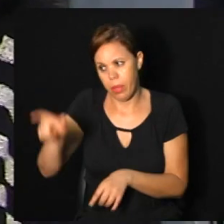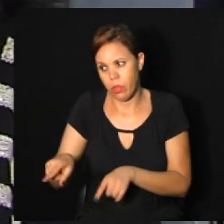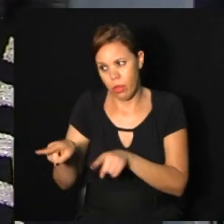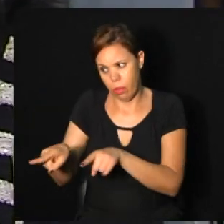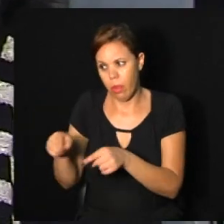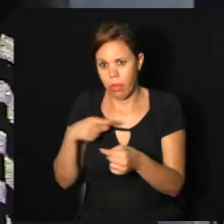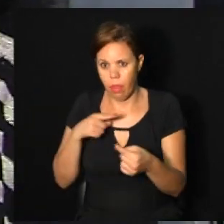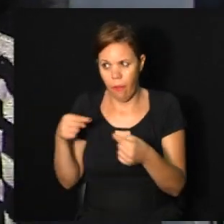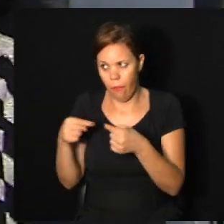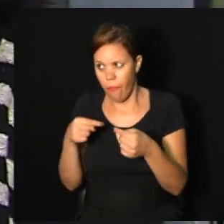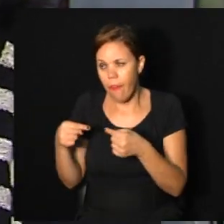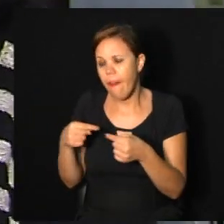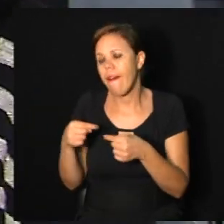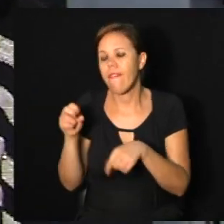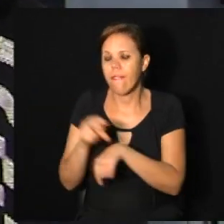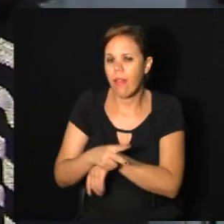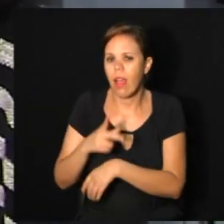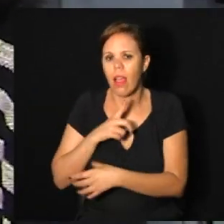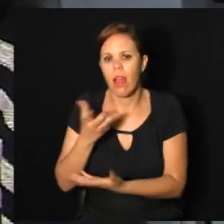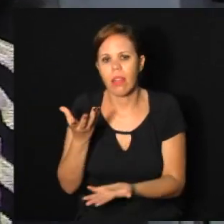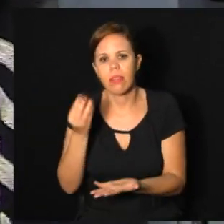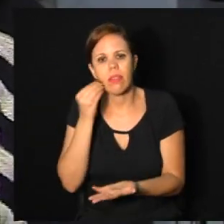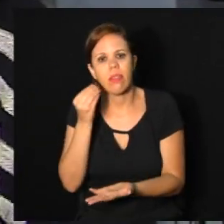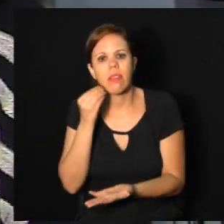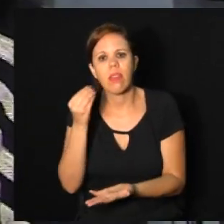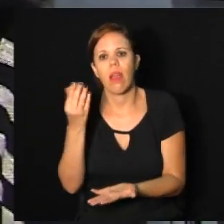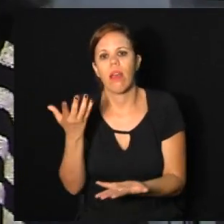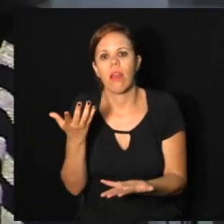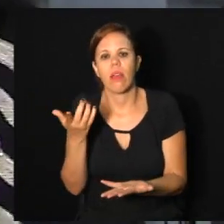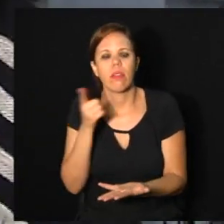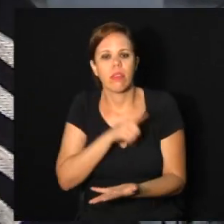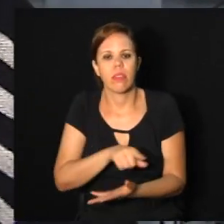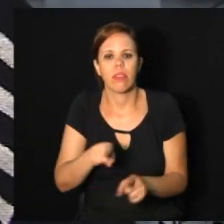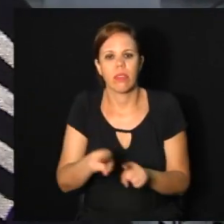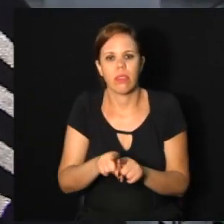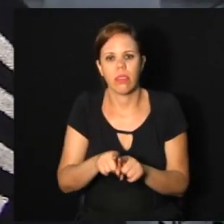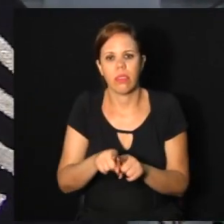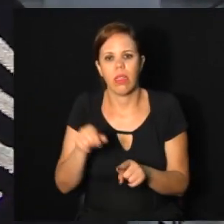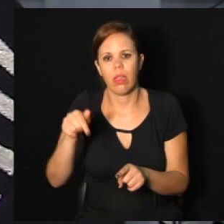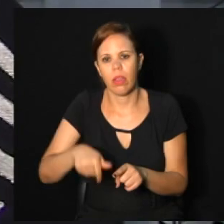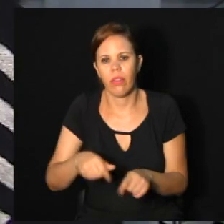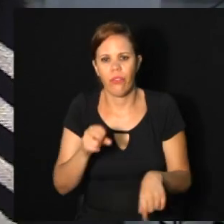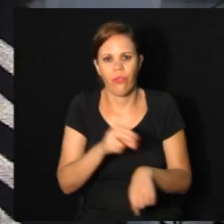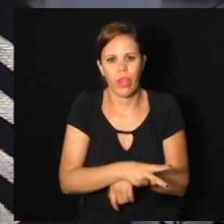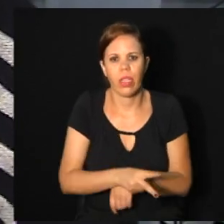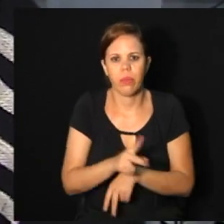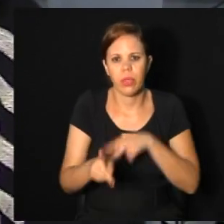concorrer a essas vagas que são ofertadas aqui no CEPAT, né, são vagas desde